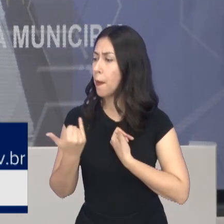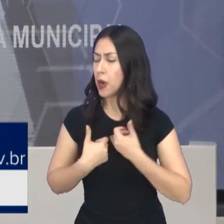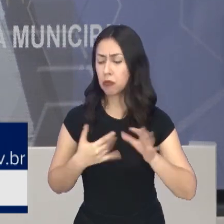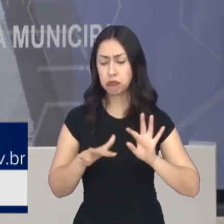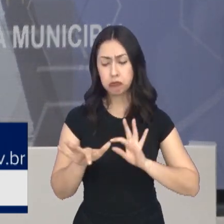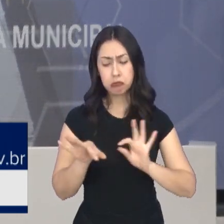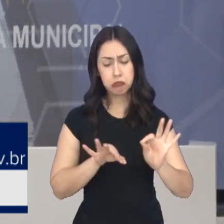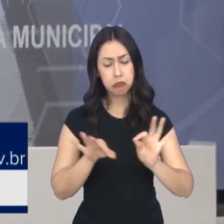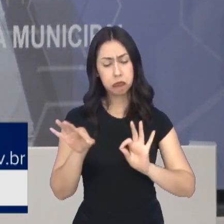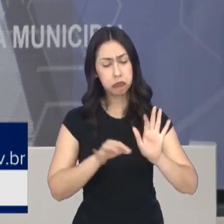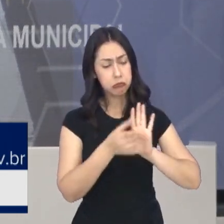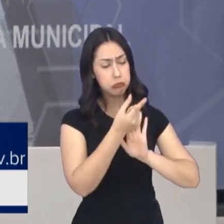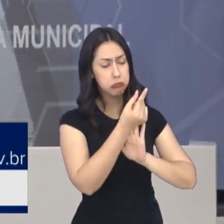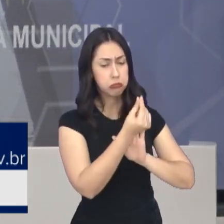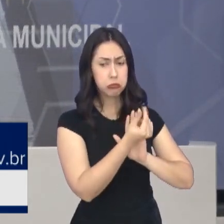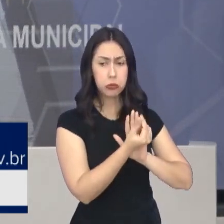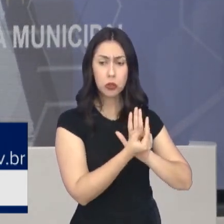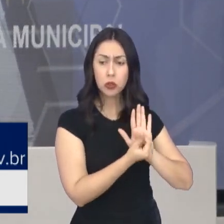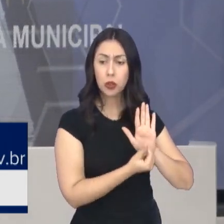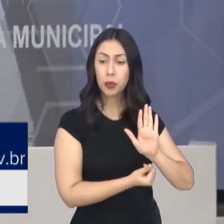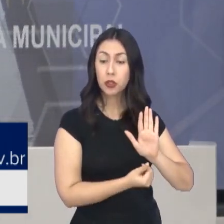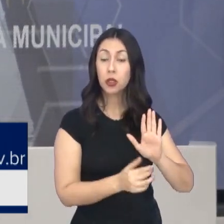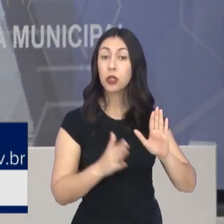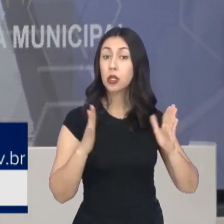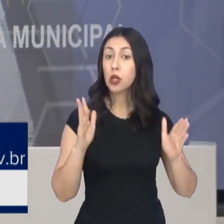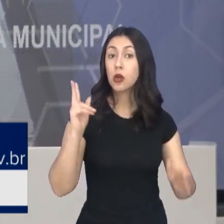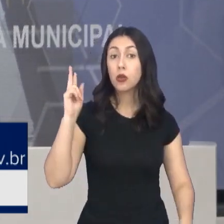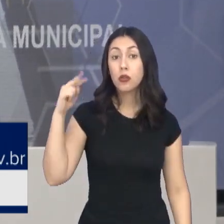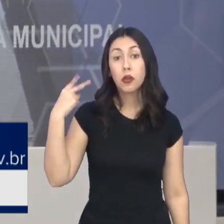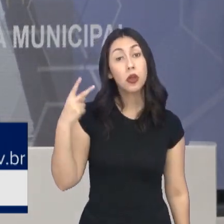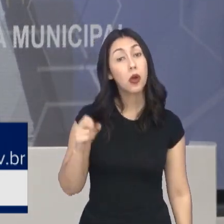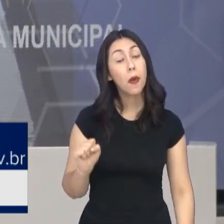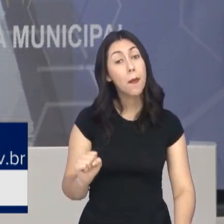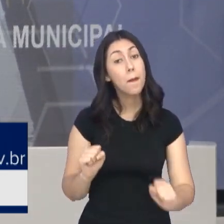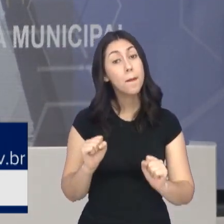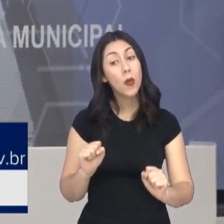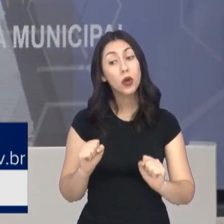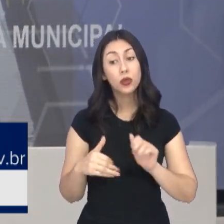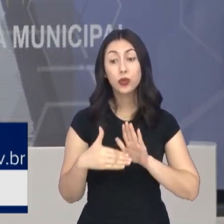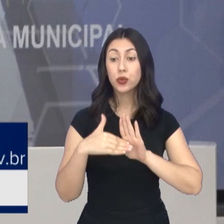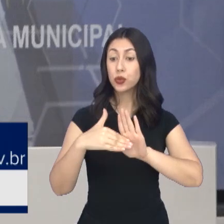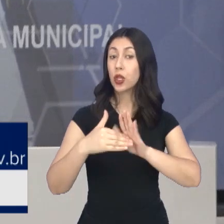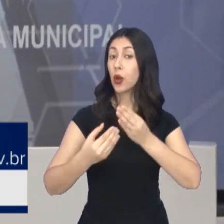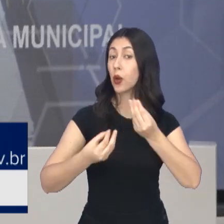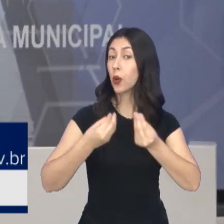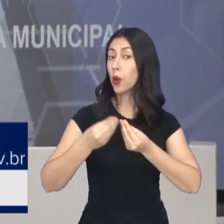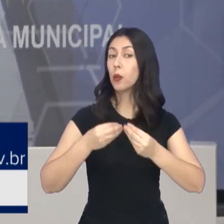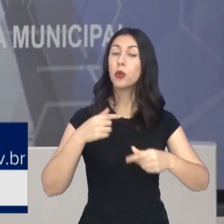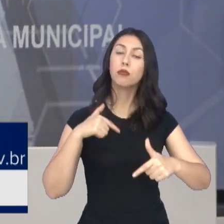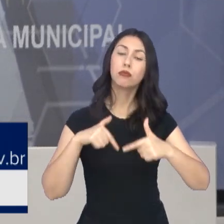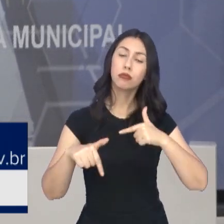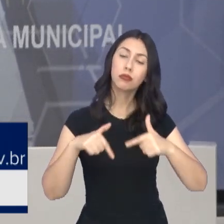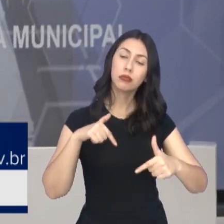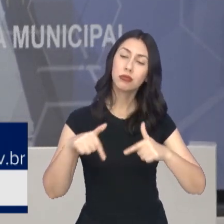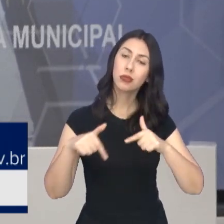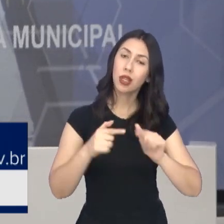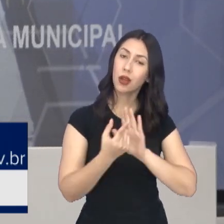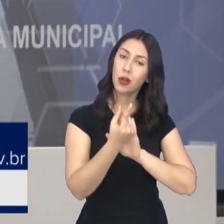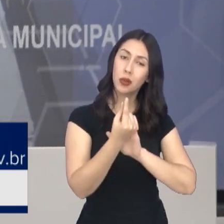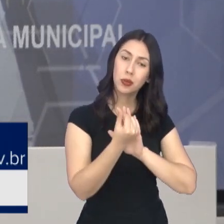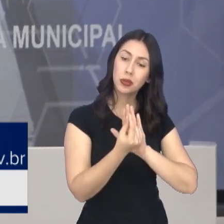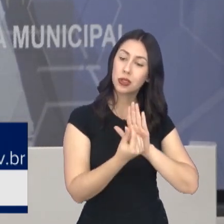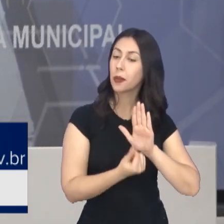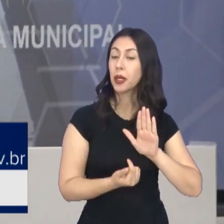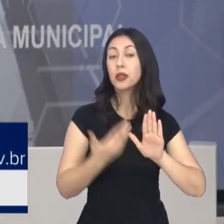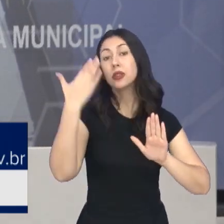orçamento. Senhor presidente, uma das coisas que o vereador pode mais ajudar a cidade é realmente trabalhar a questão do orçamento,